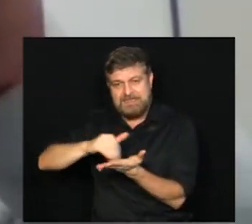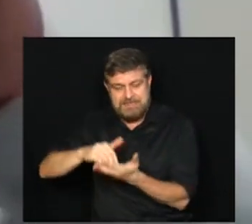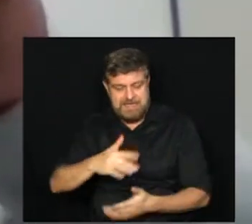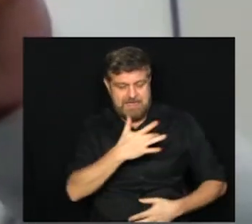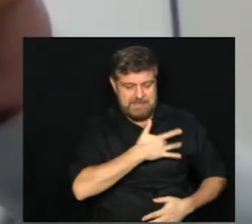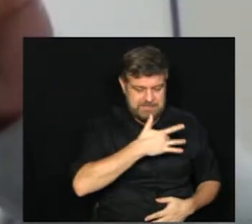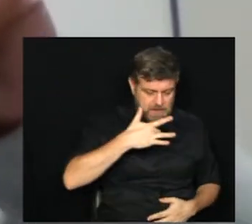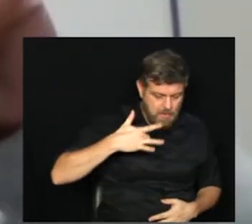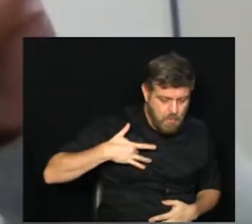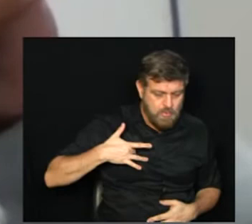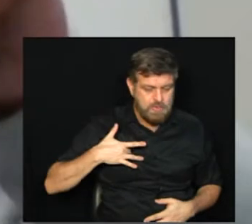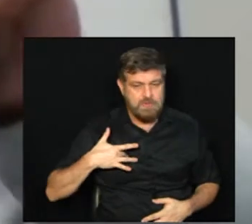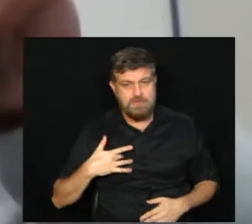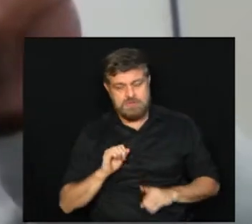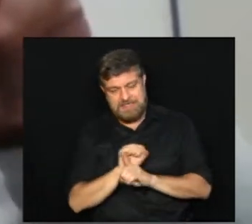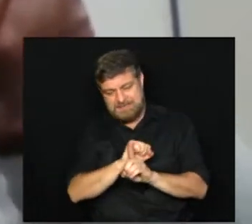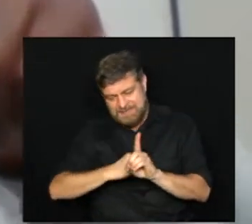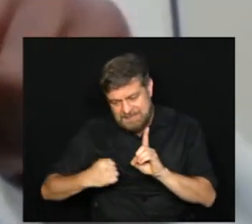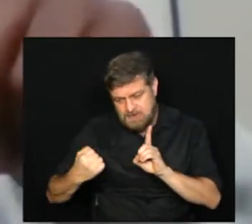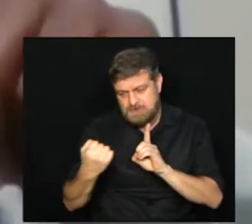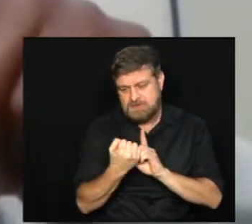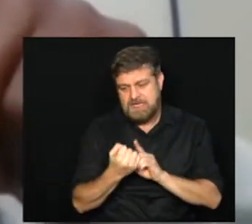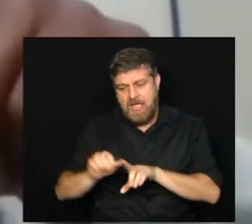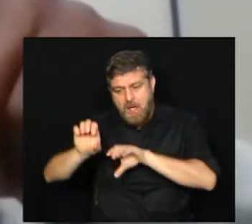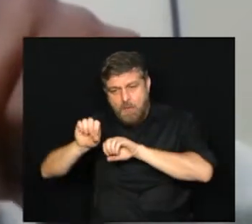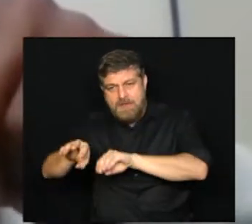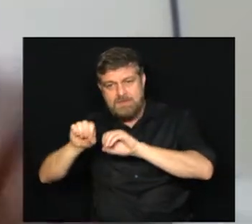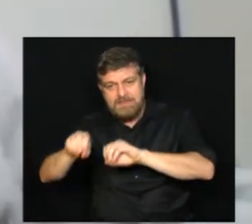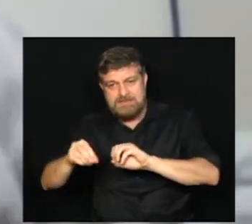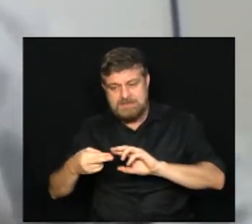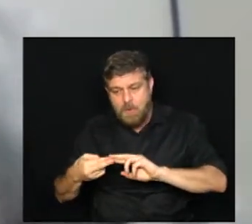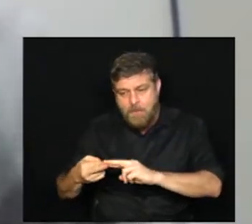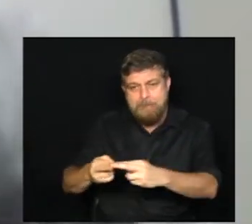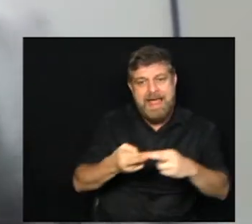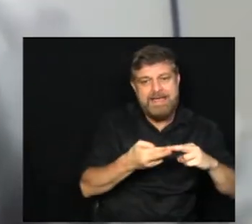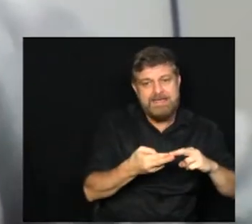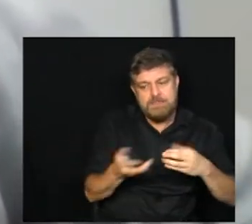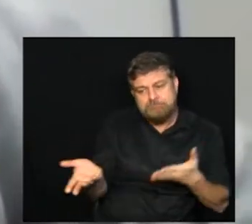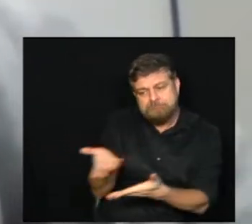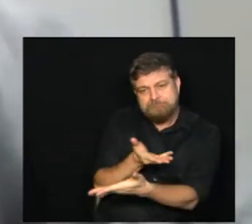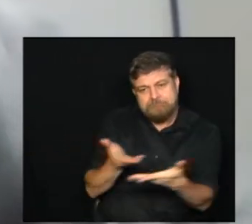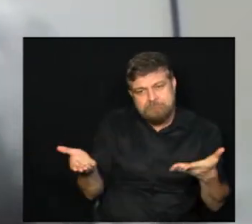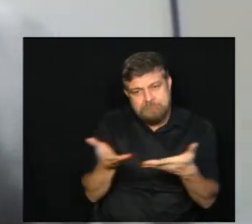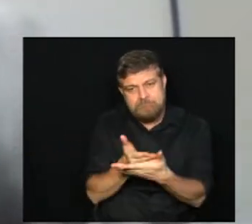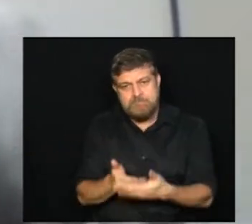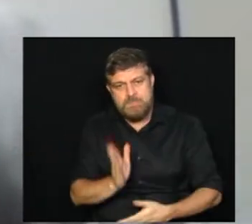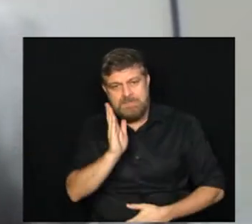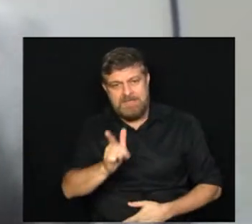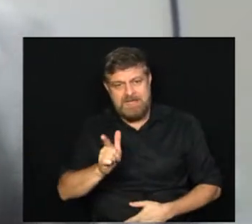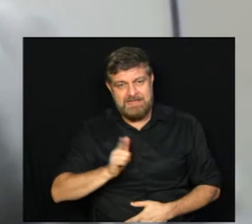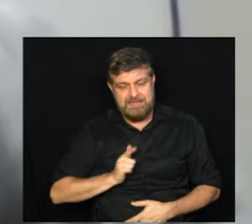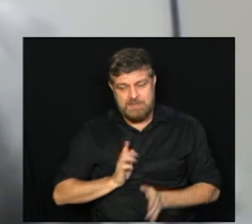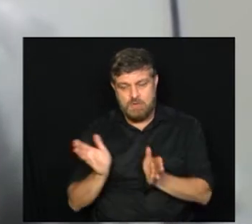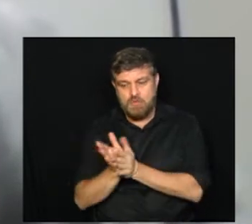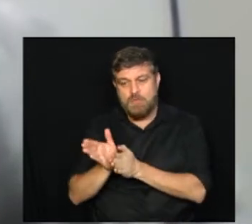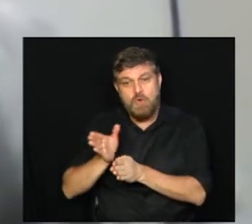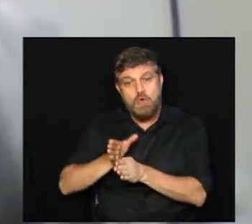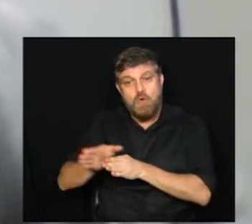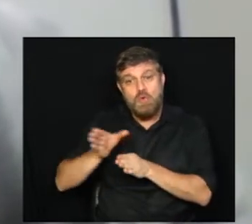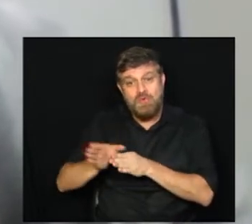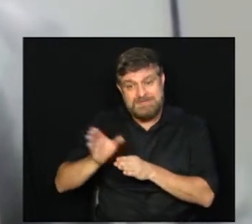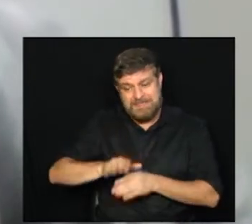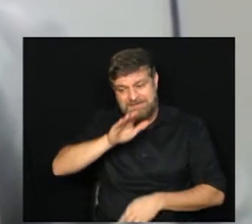saúde, assistência social, educação. Já existe dentro do CNDCA um projeto para falar sobre um